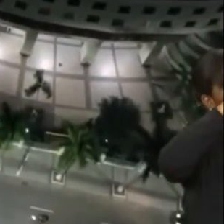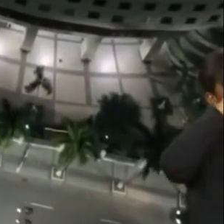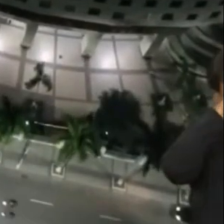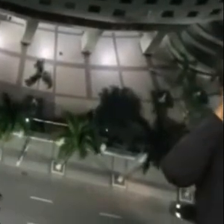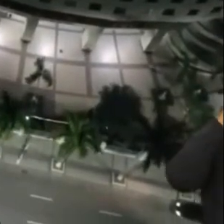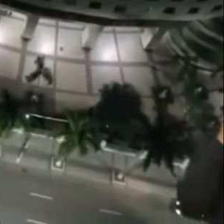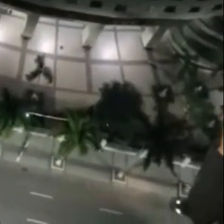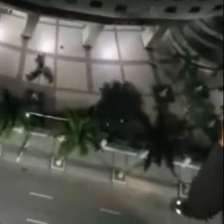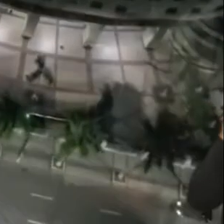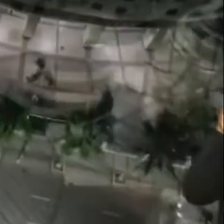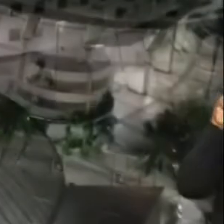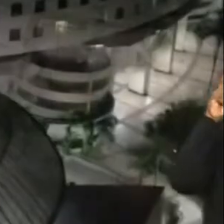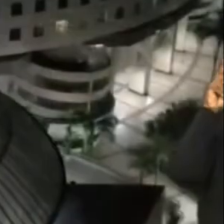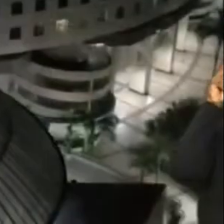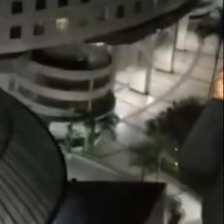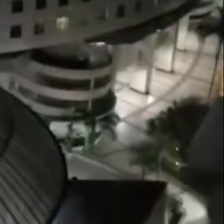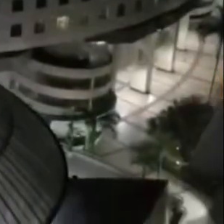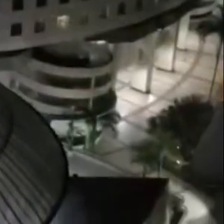a glória,